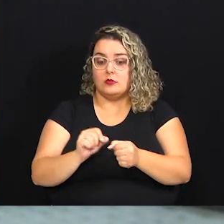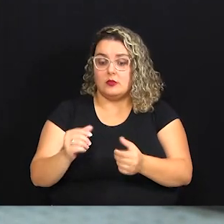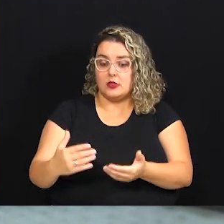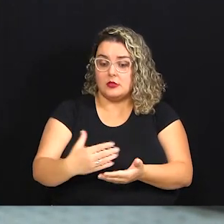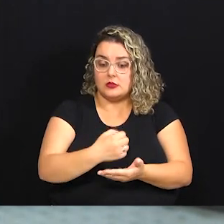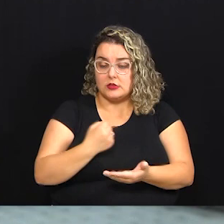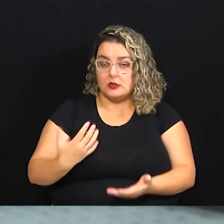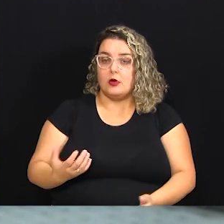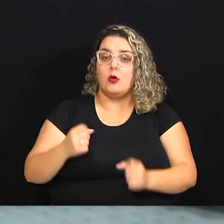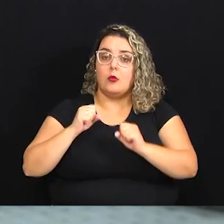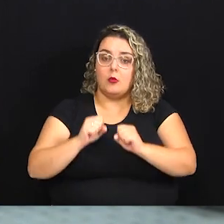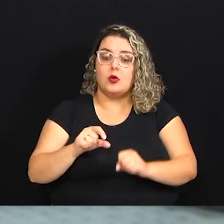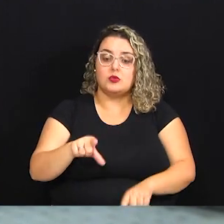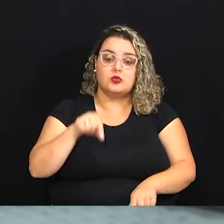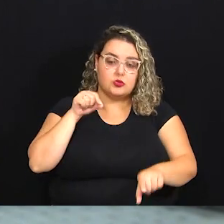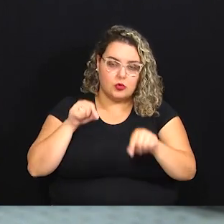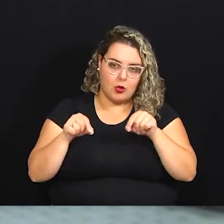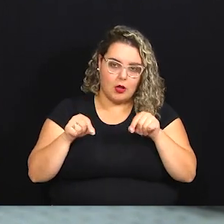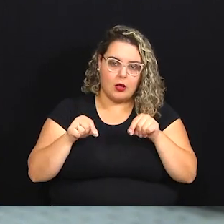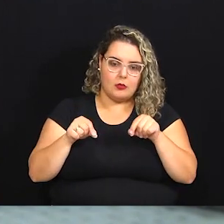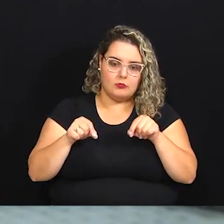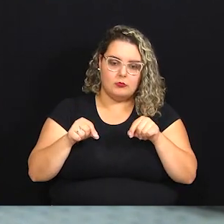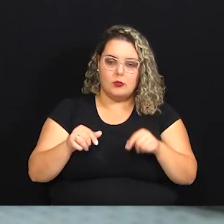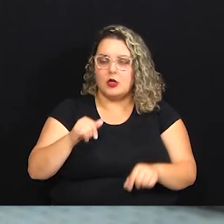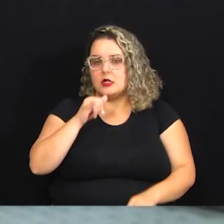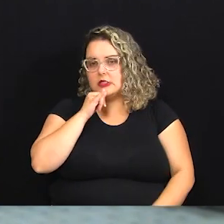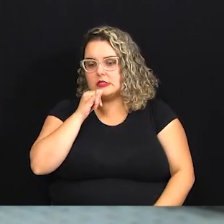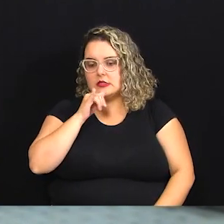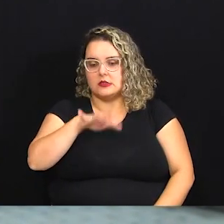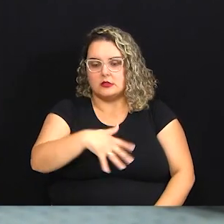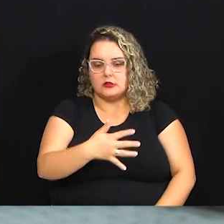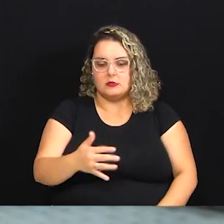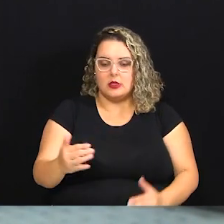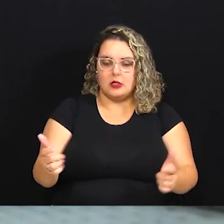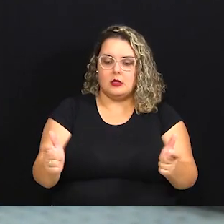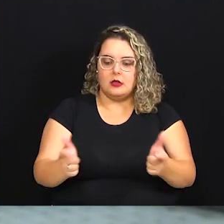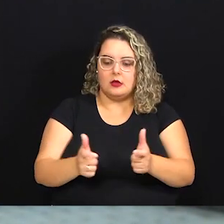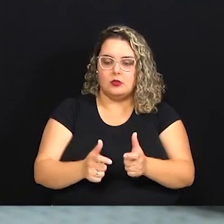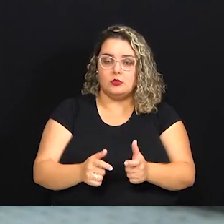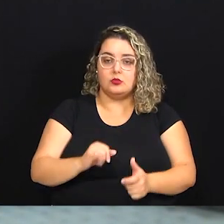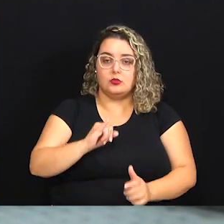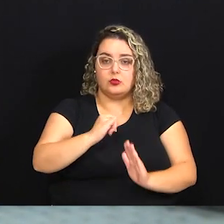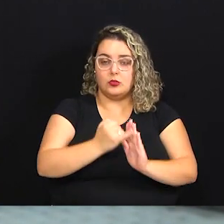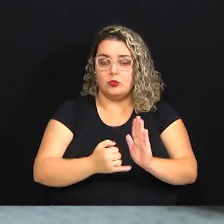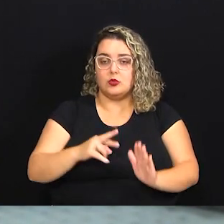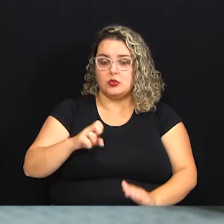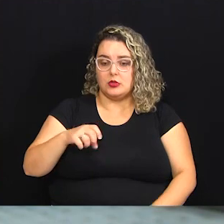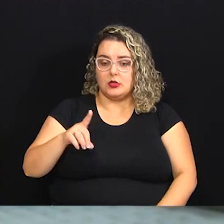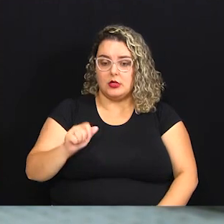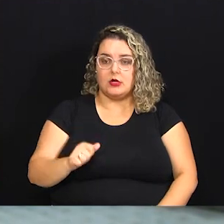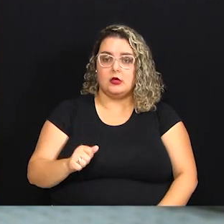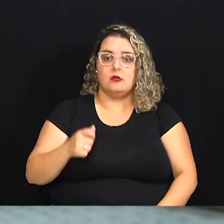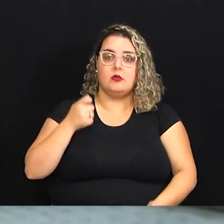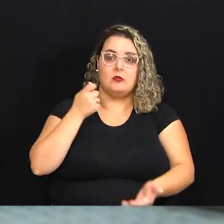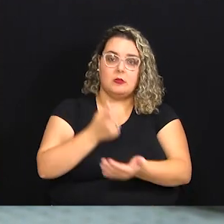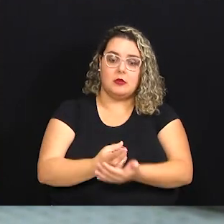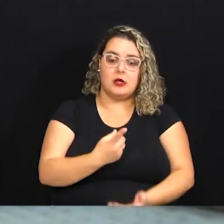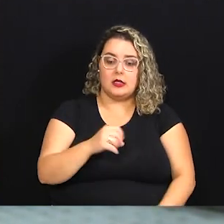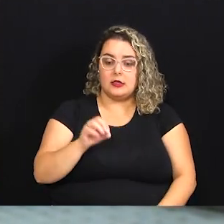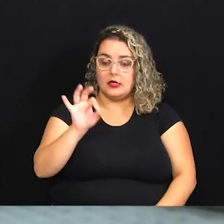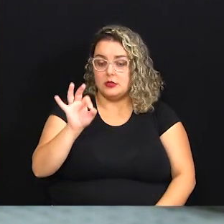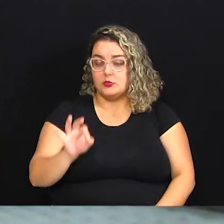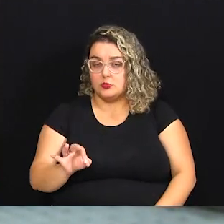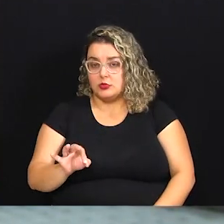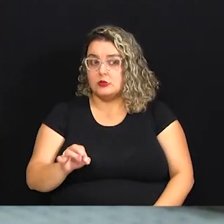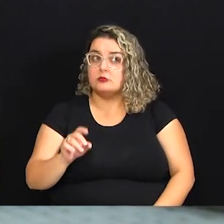você faz o resgate, você pode optar pela, por exemplo, tabela regressiva do imposto de renda e aí vai pagar só